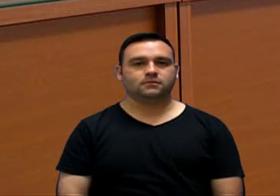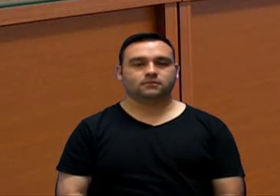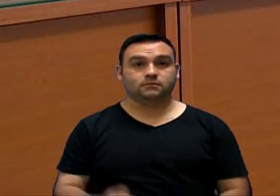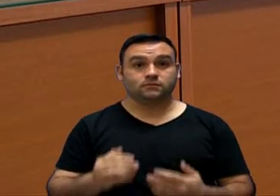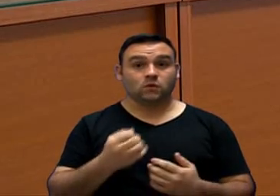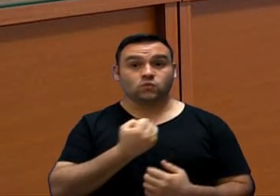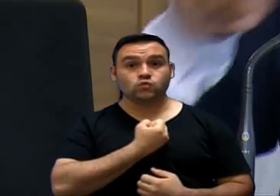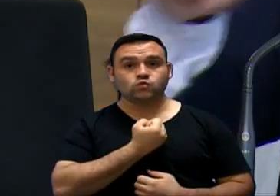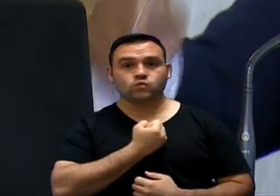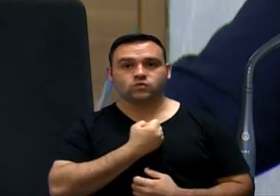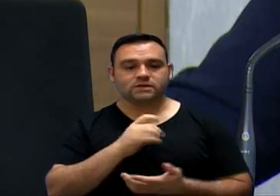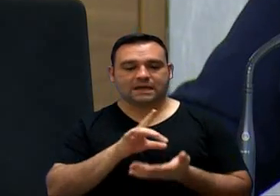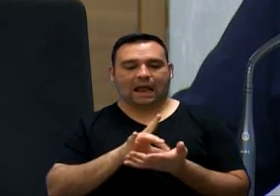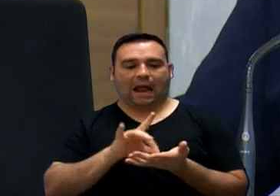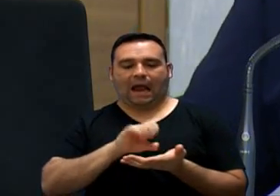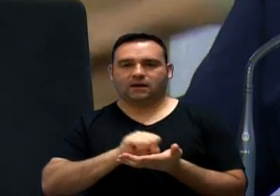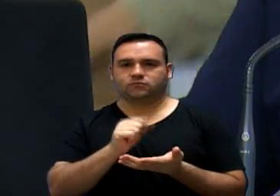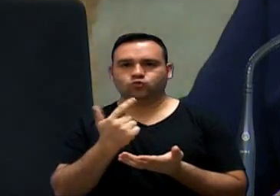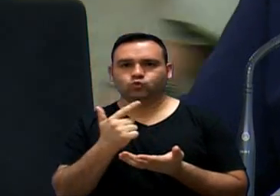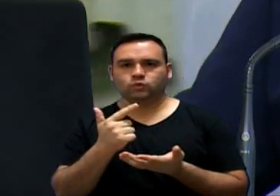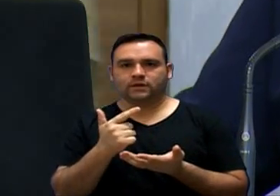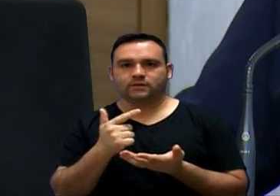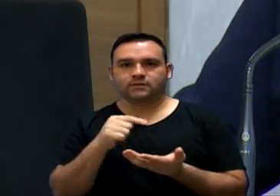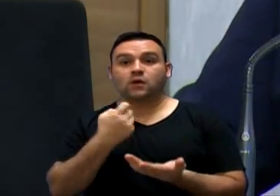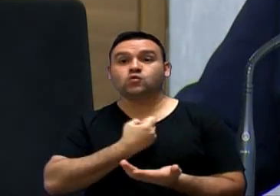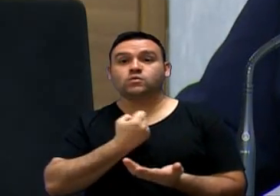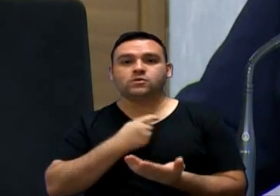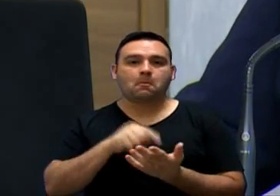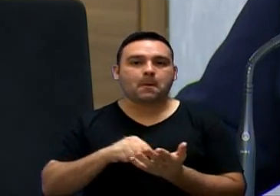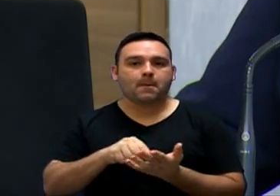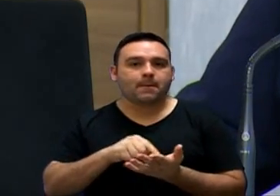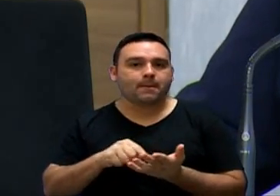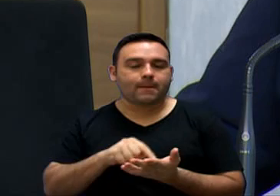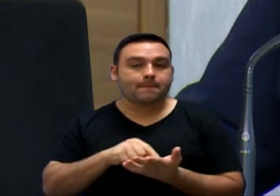Vai no número, não está cadastrado também o número?